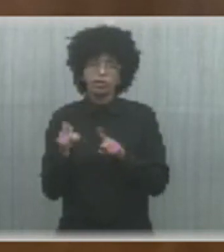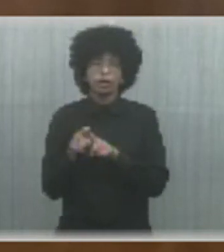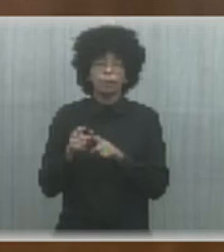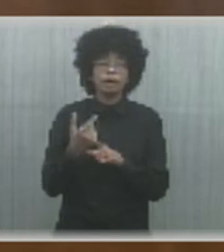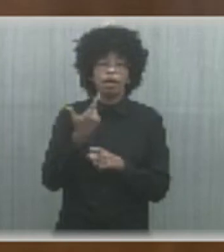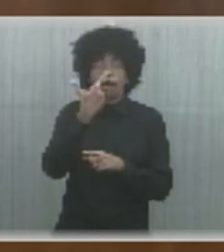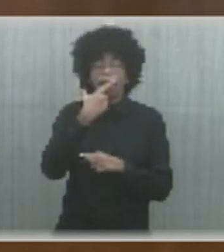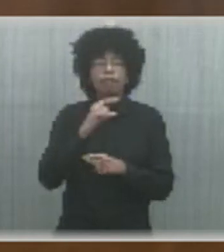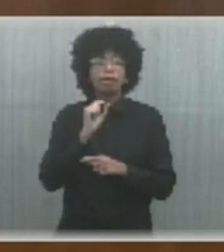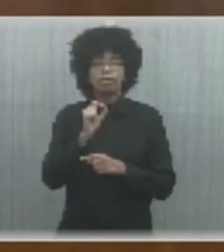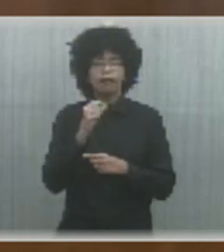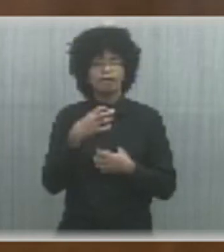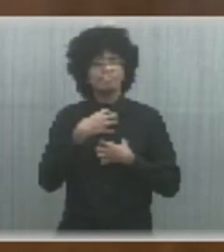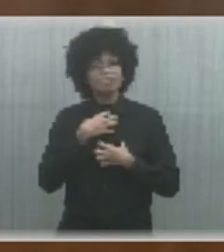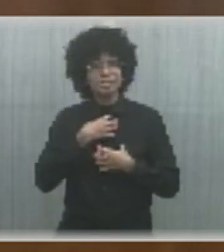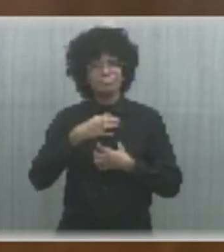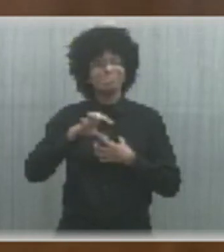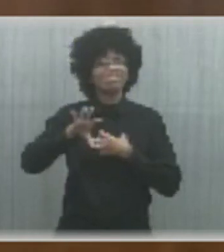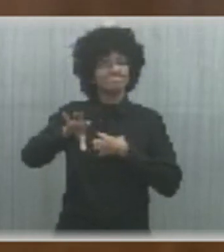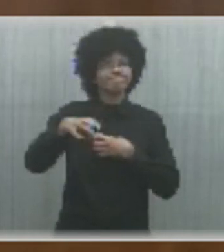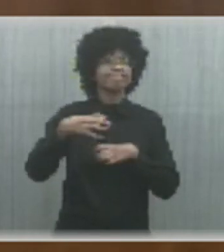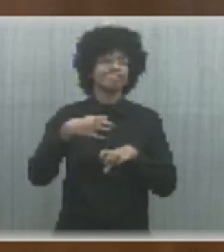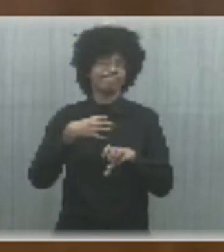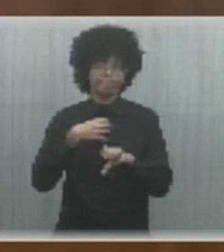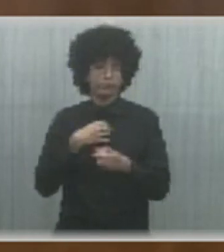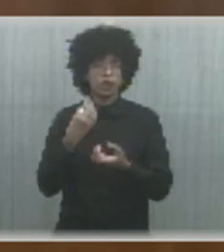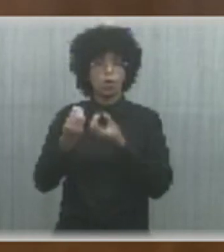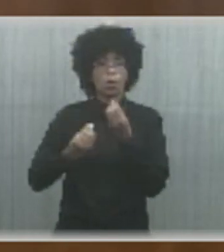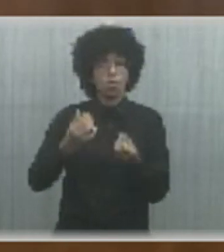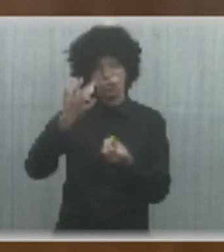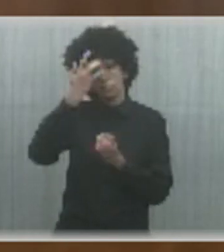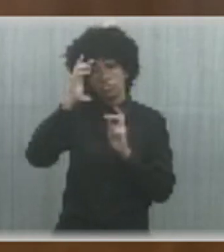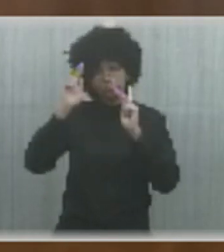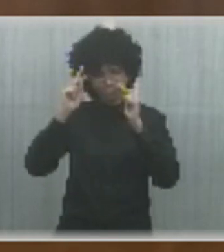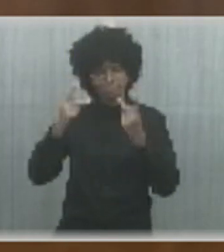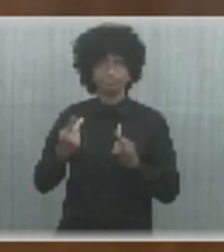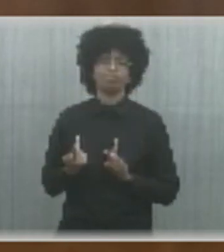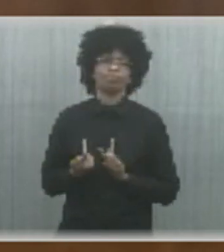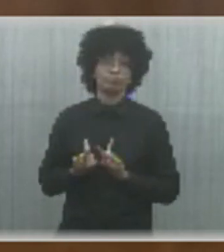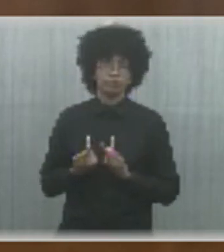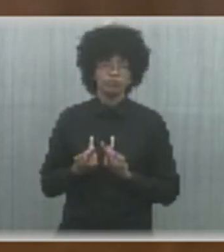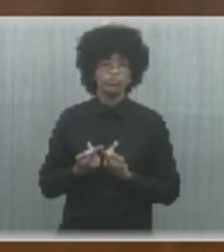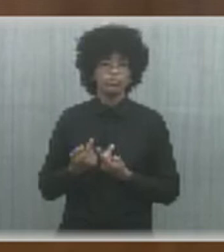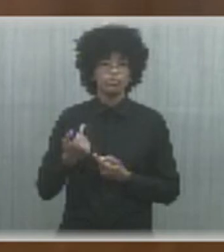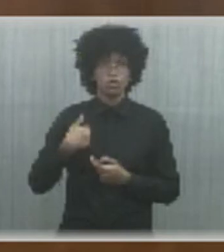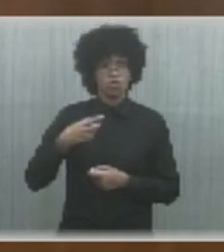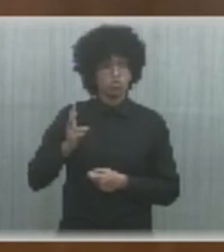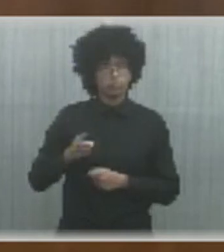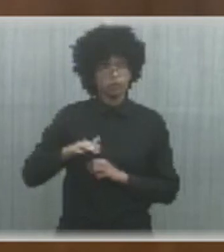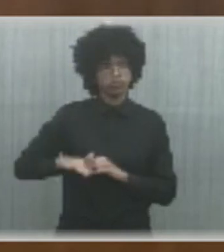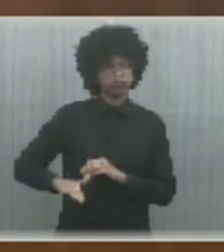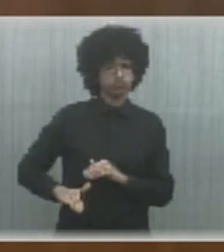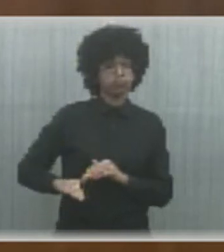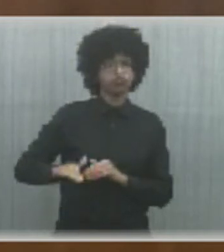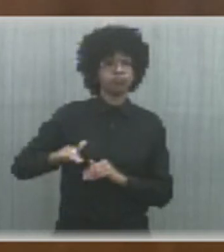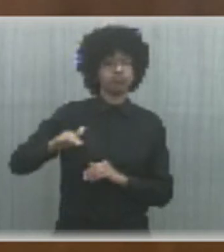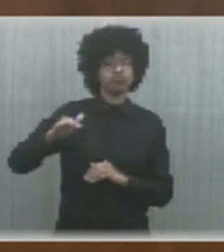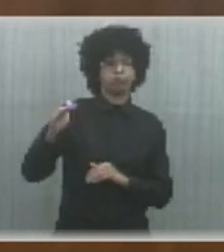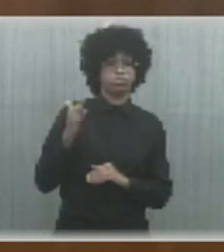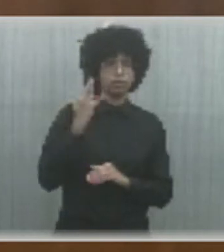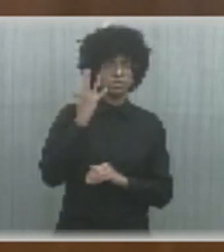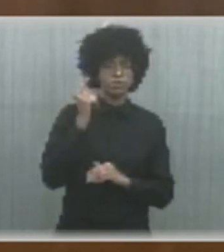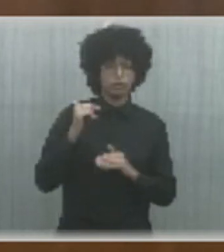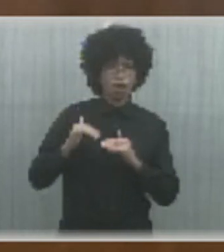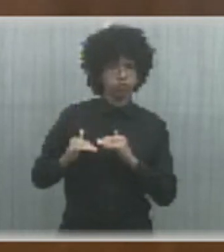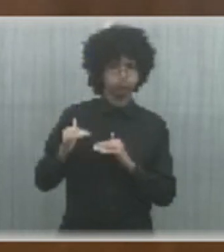animal, imagine com um ser humano. Então, eu, desde criança, sempre fui e amei os animais. Eu